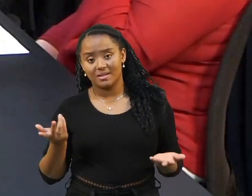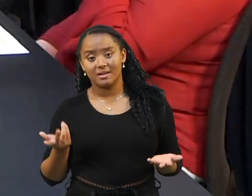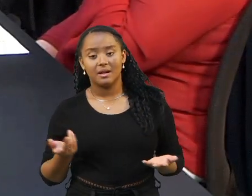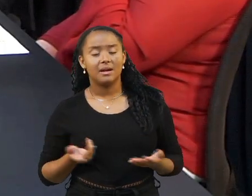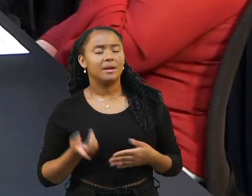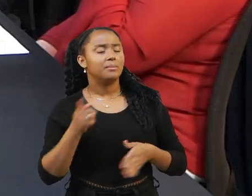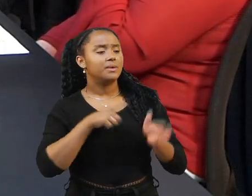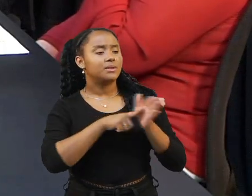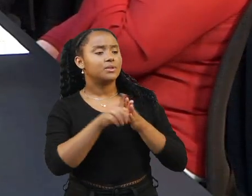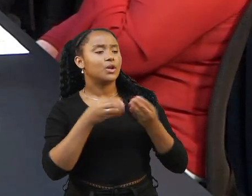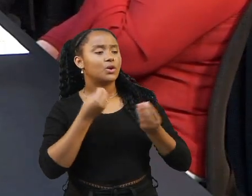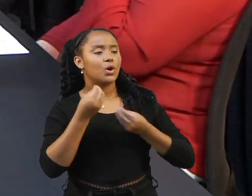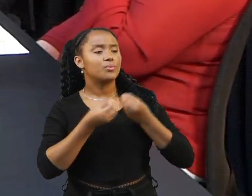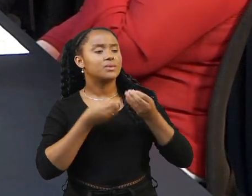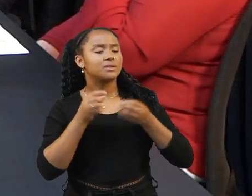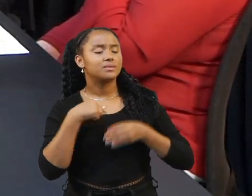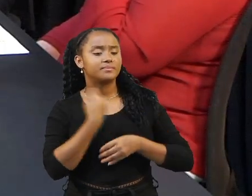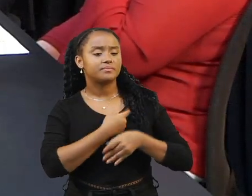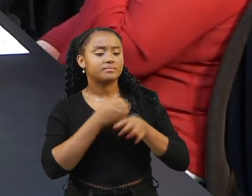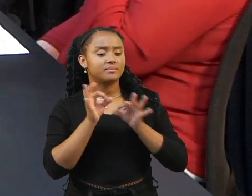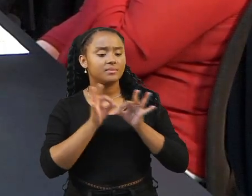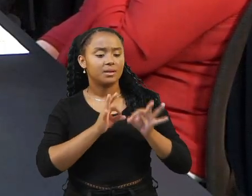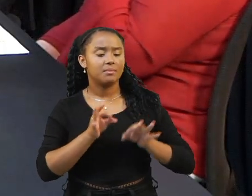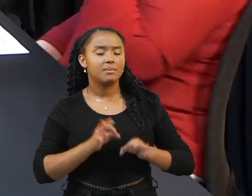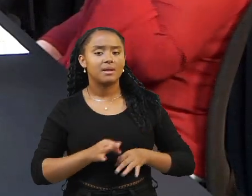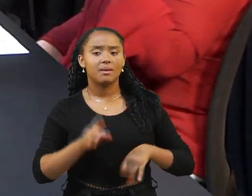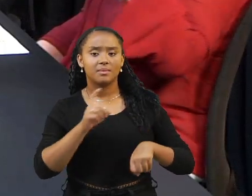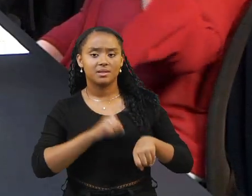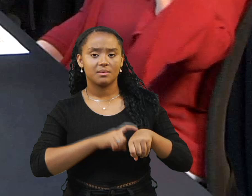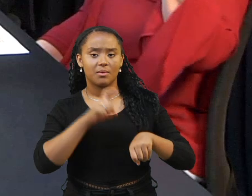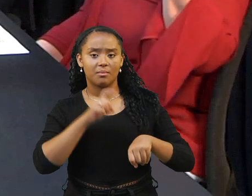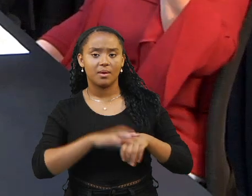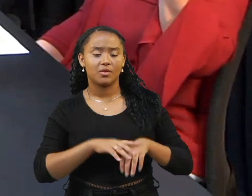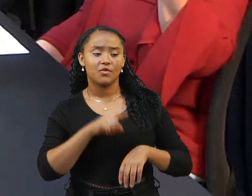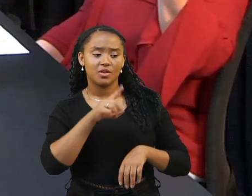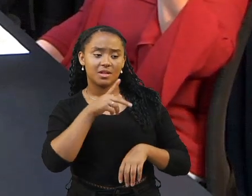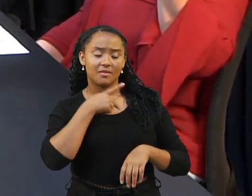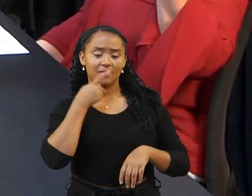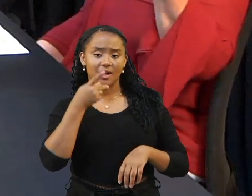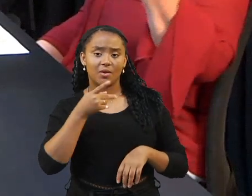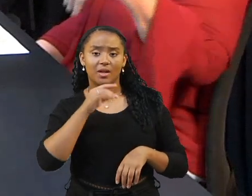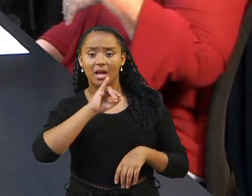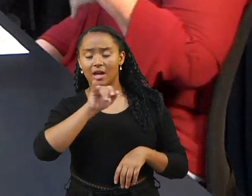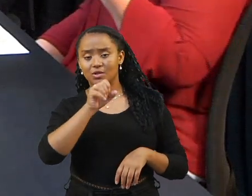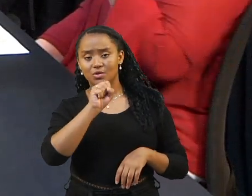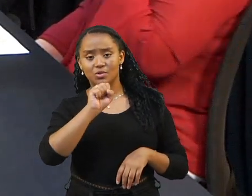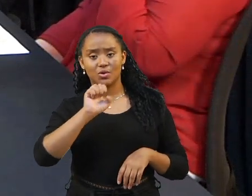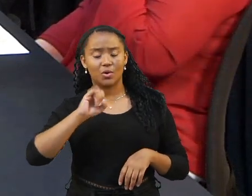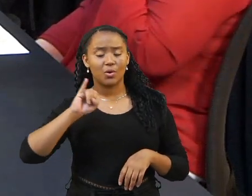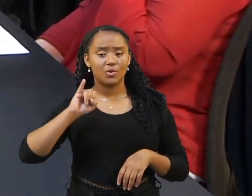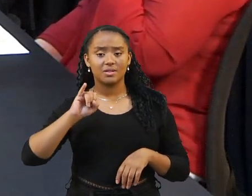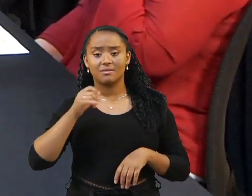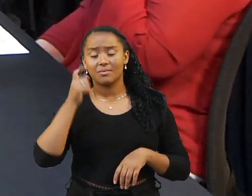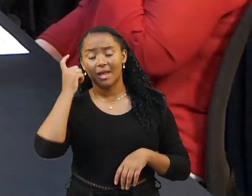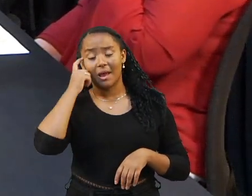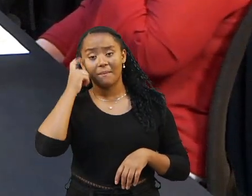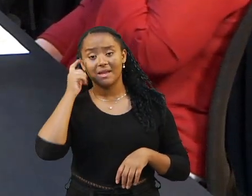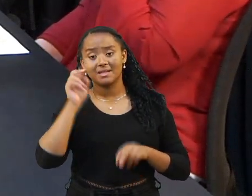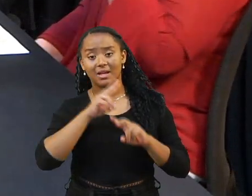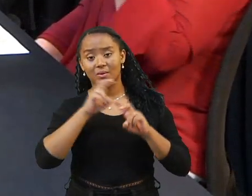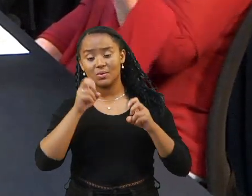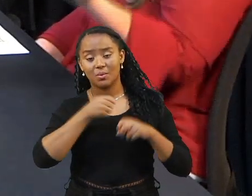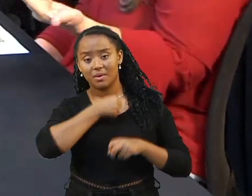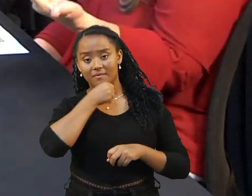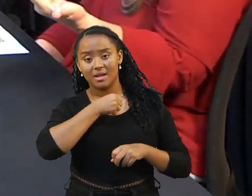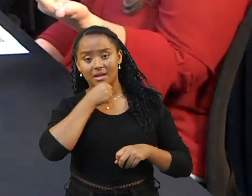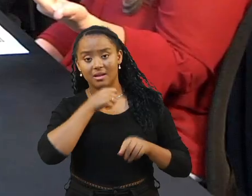se preparar para esse momento? Você falou que a Josi não deve estar nem pensando. Eu já estou pensando,